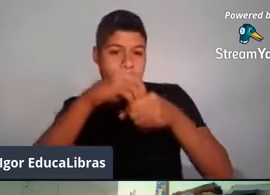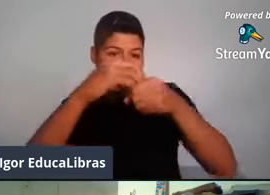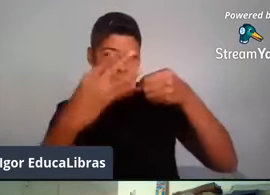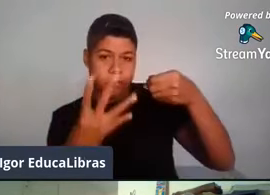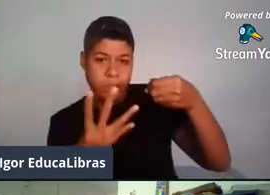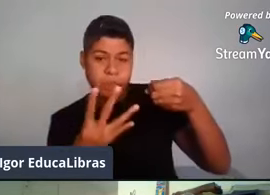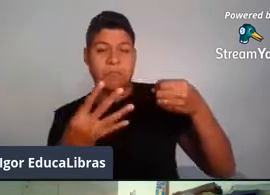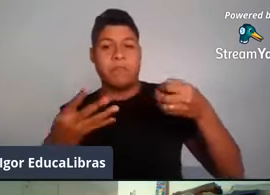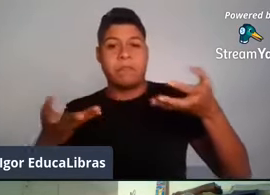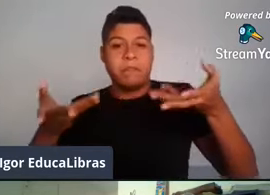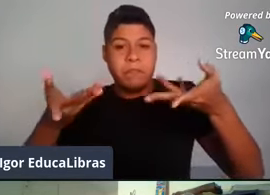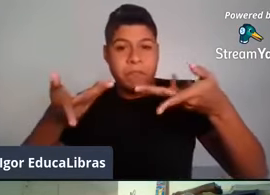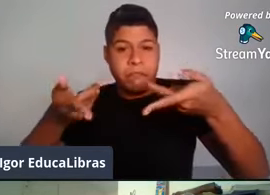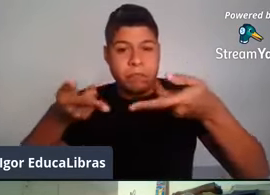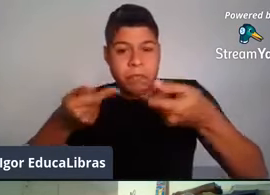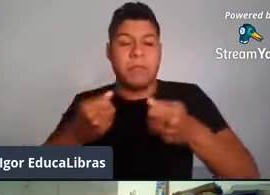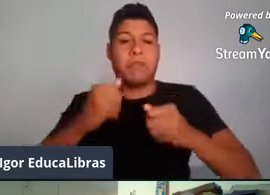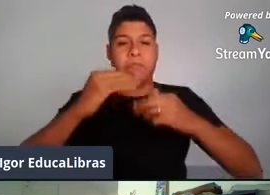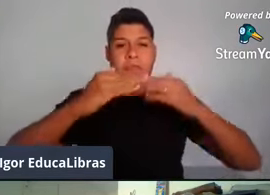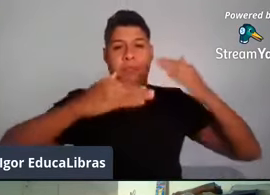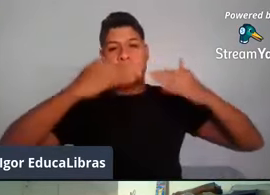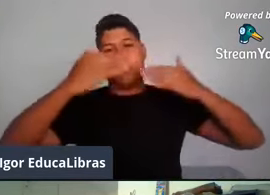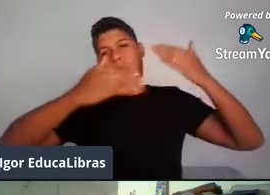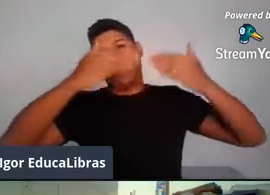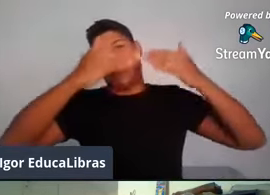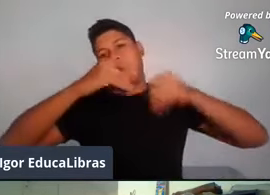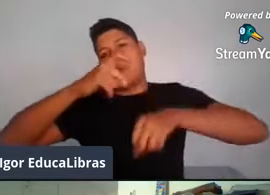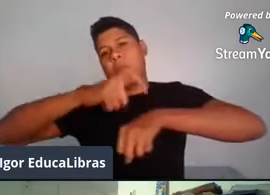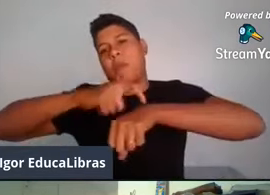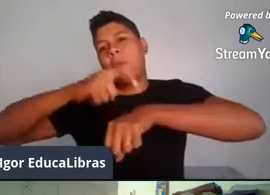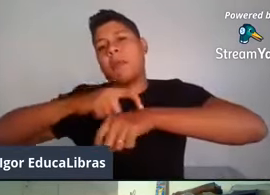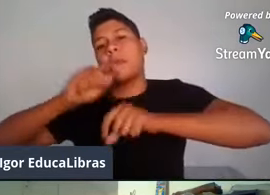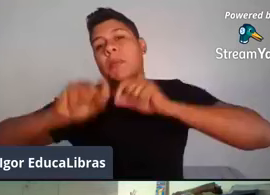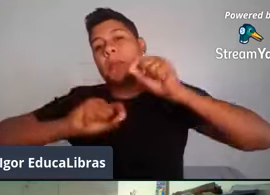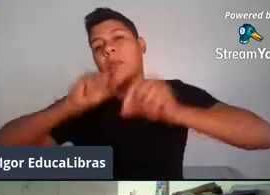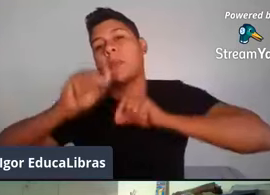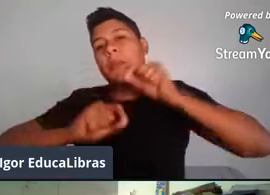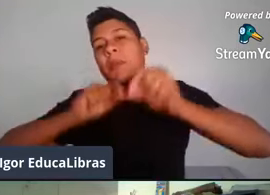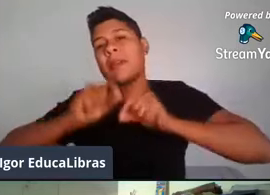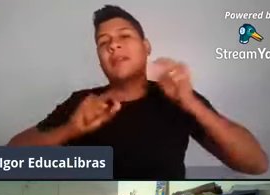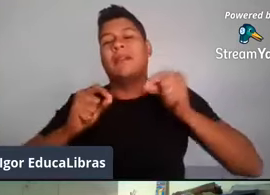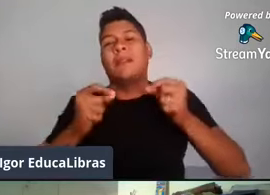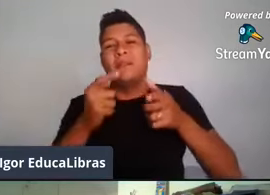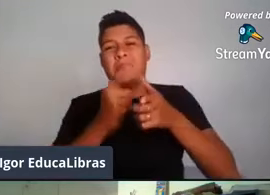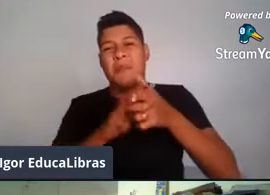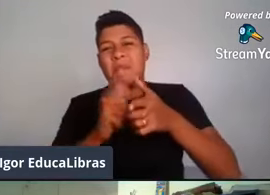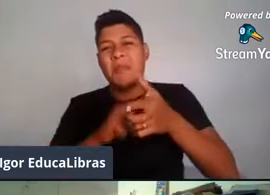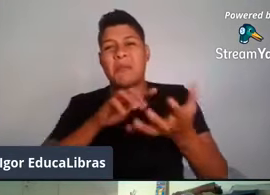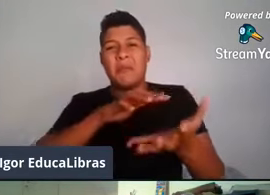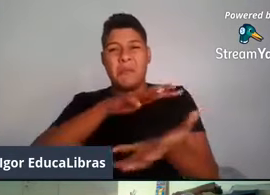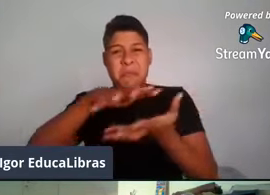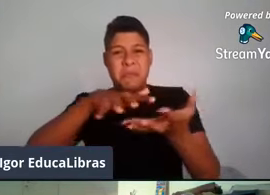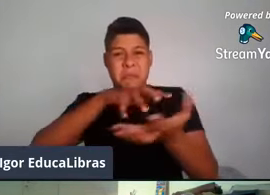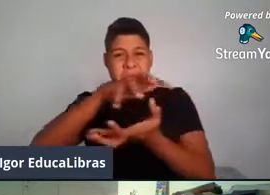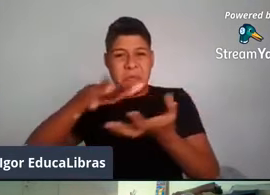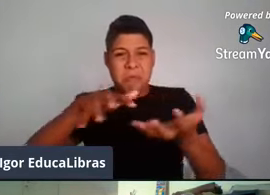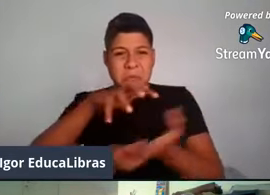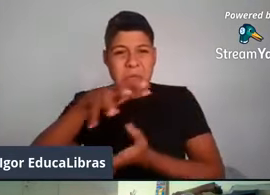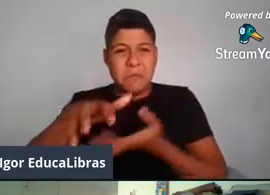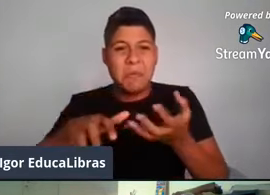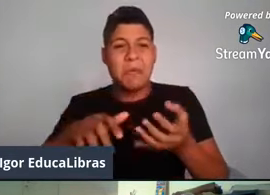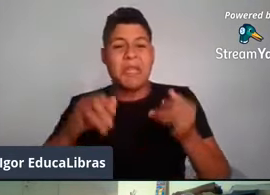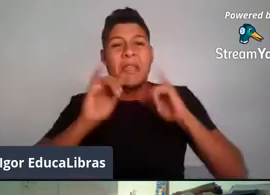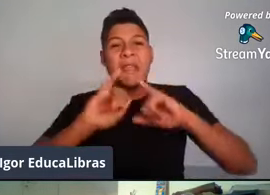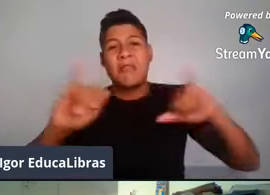vanguarda, para passar, nesse momento de catástrofe, de crise que nós vivemos,